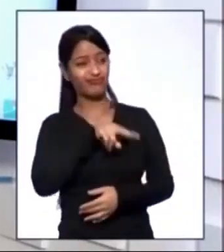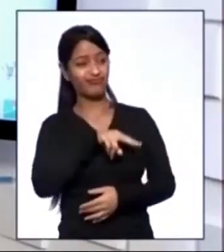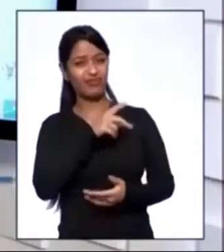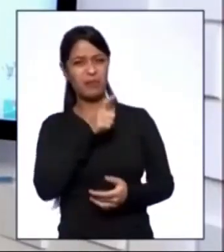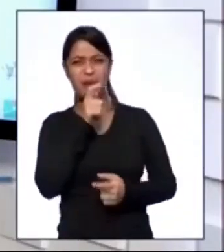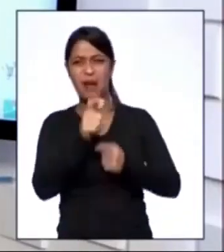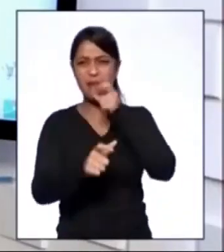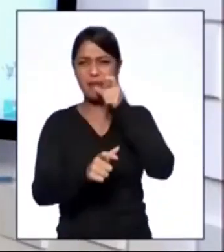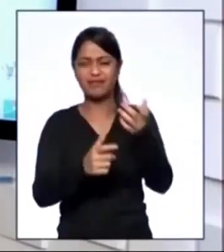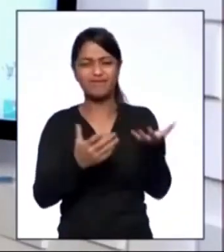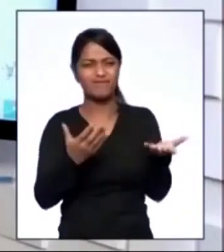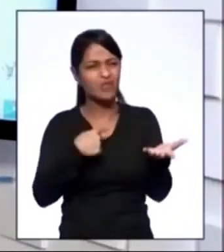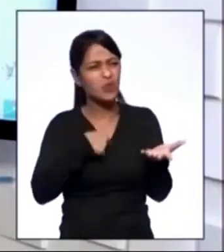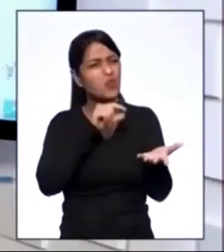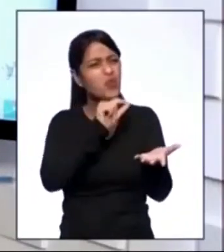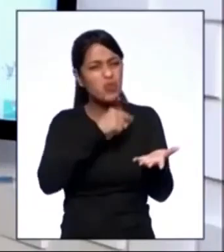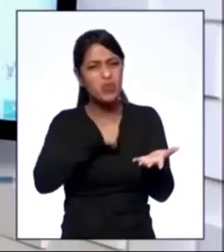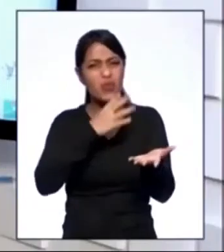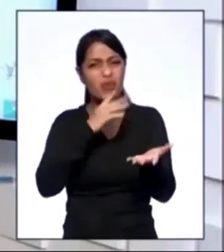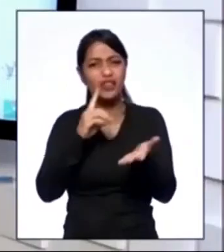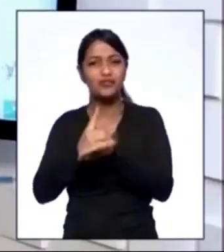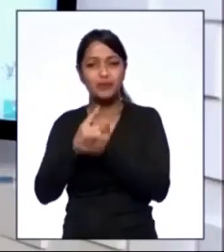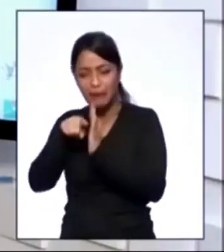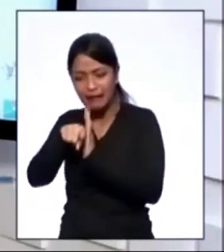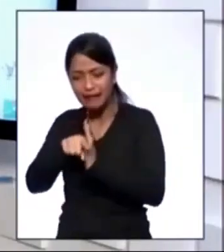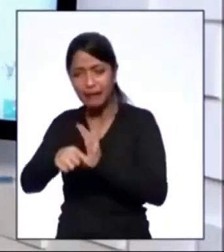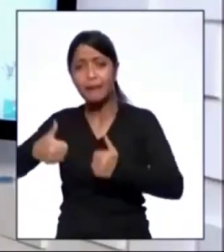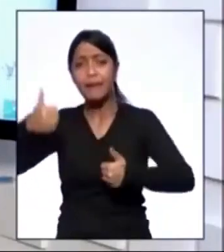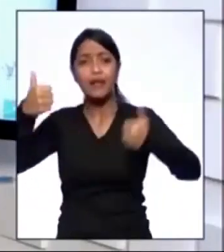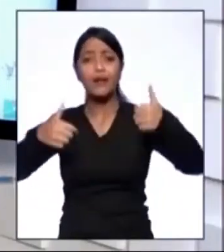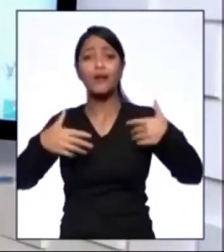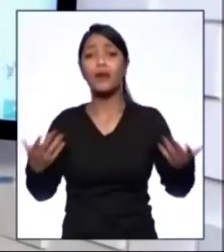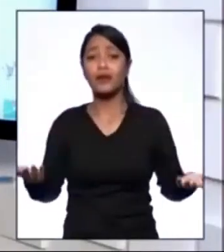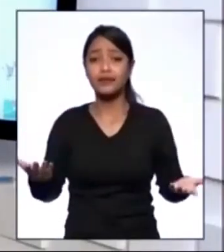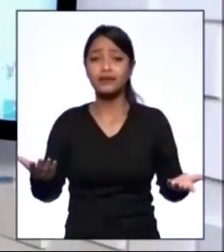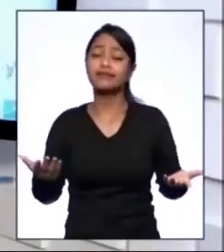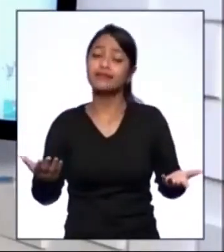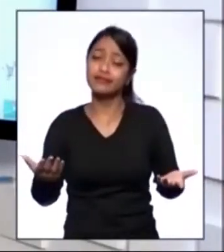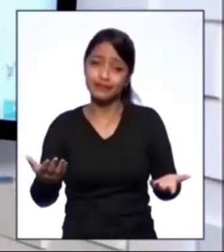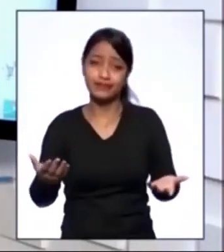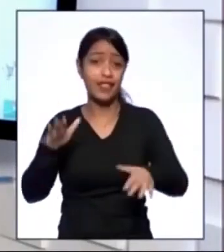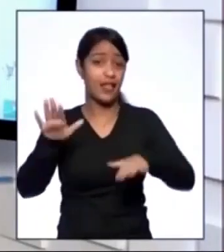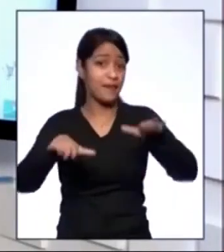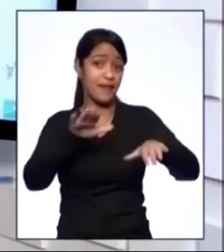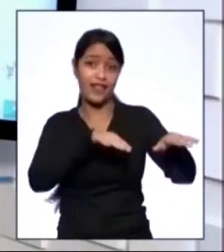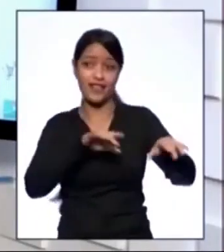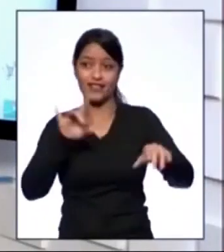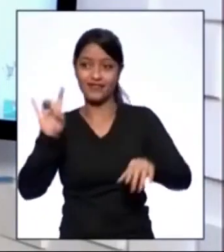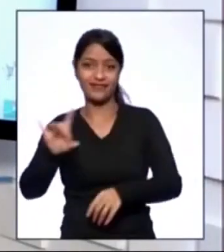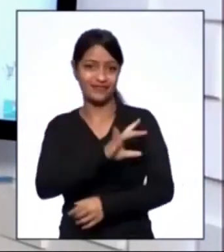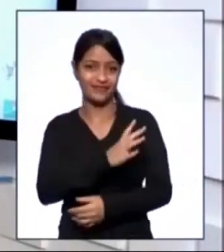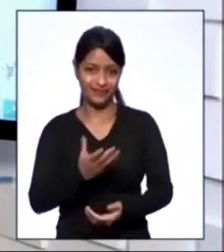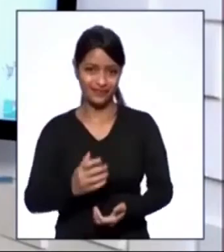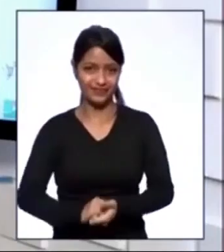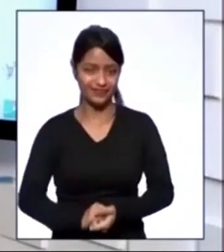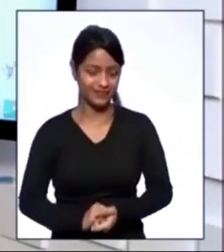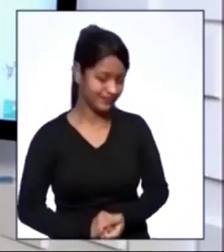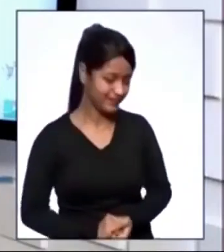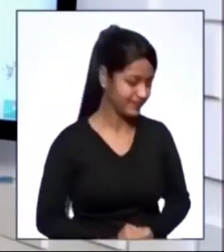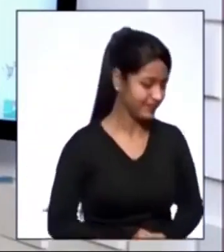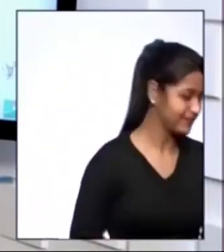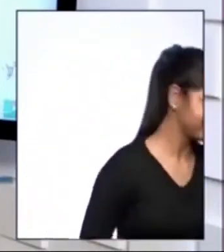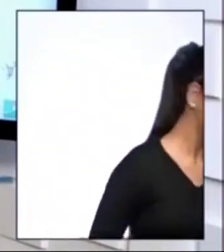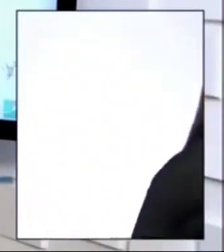de palavras que você precisa pesquisar em dicionário? É uma questão de estilo, eu concordo. Mas a maioria